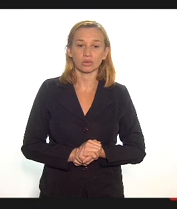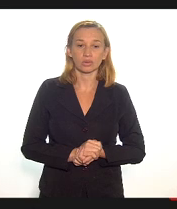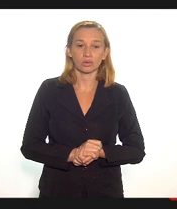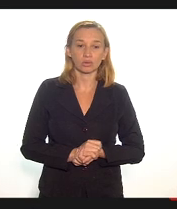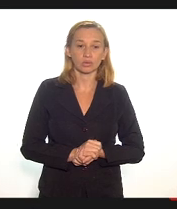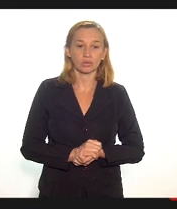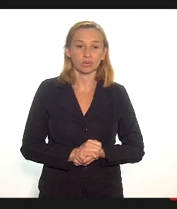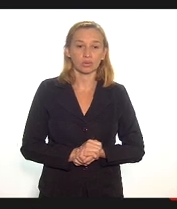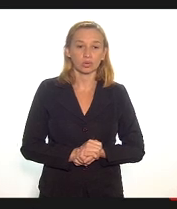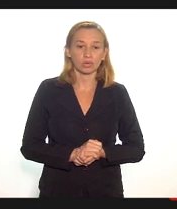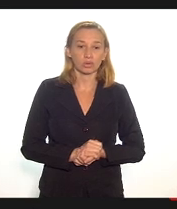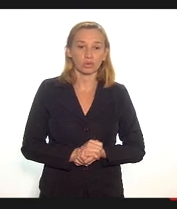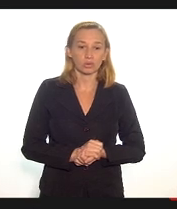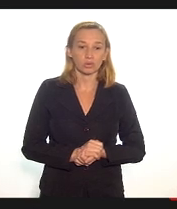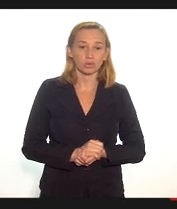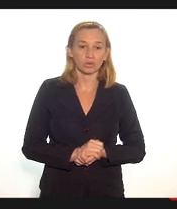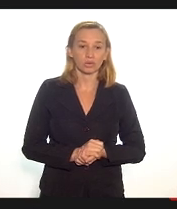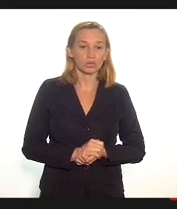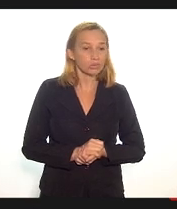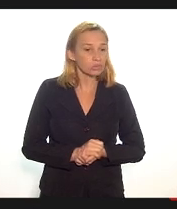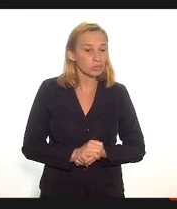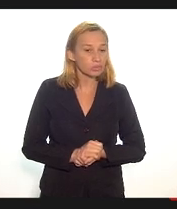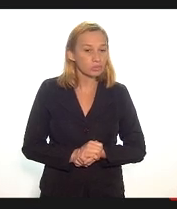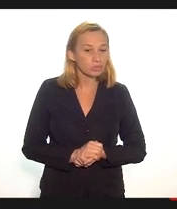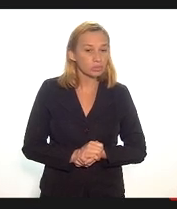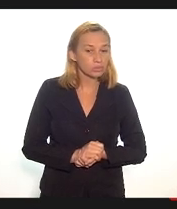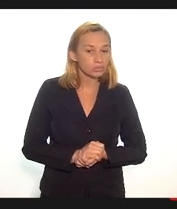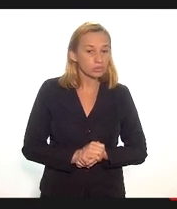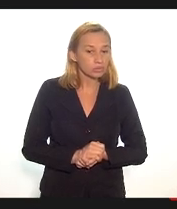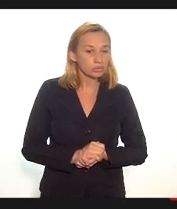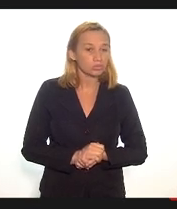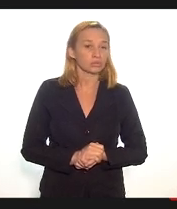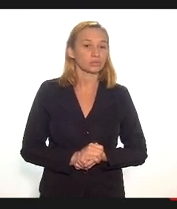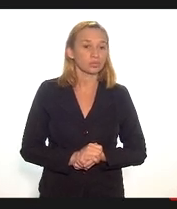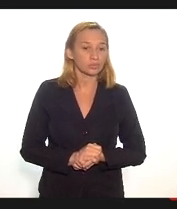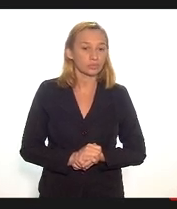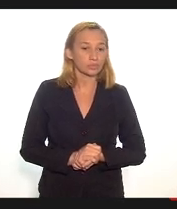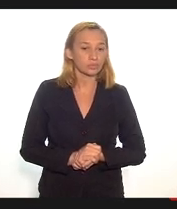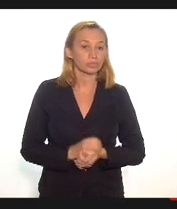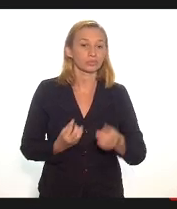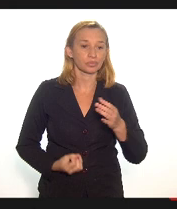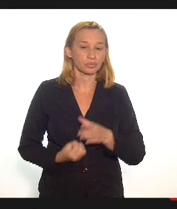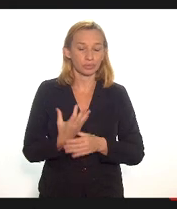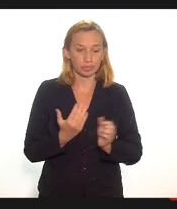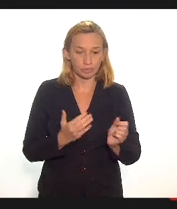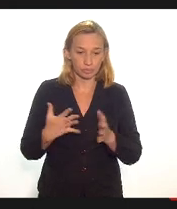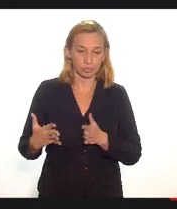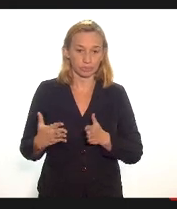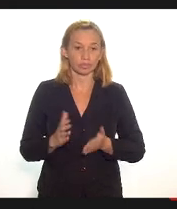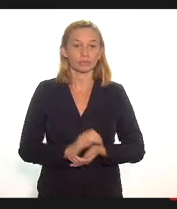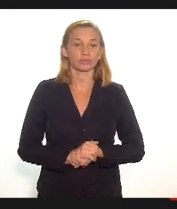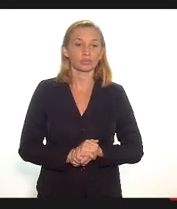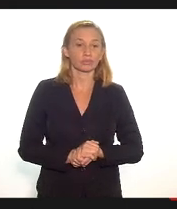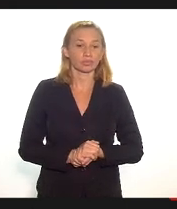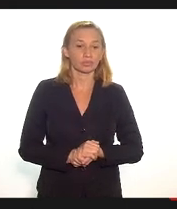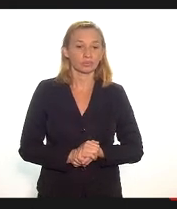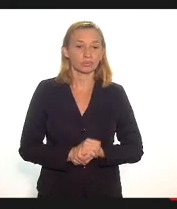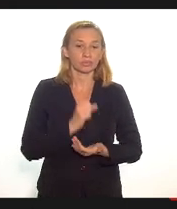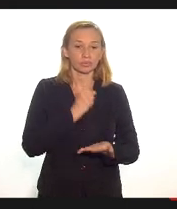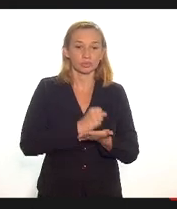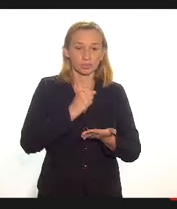ser menos, dado a monta do que se produz. Contratos da